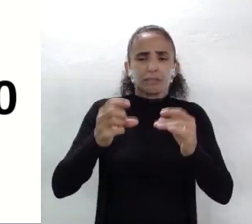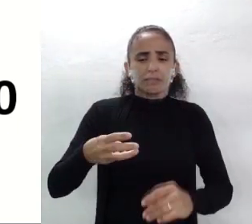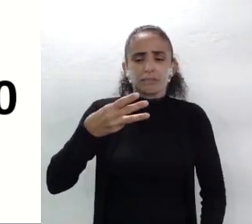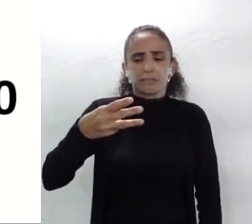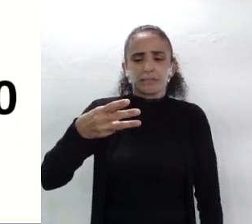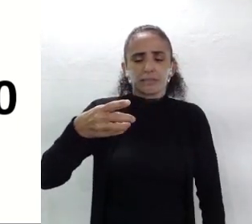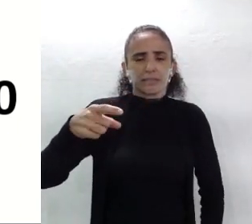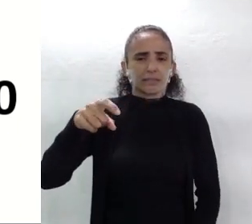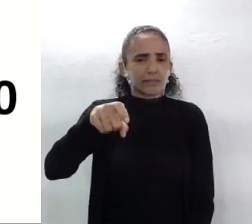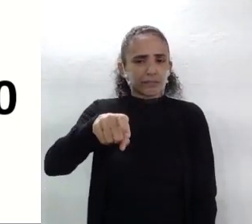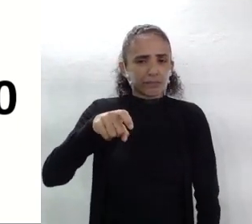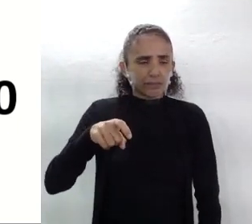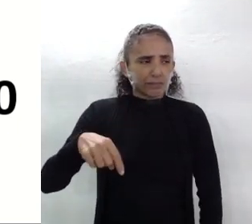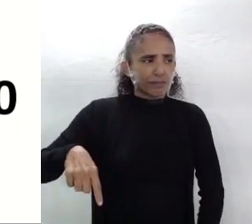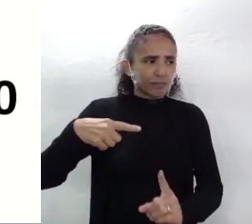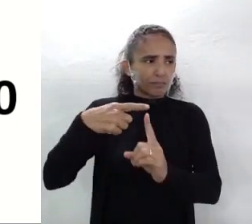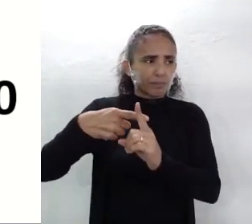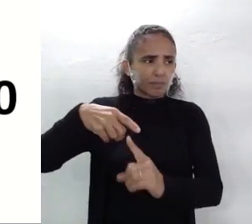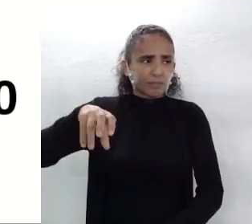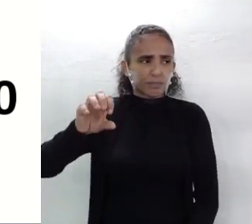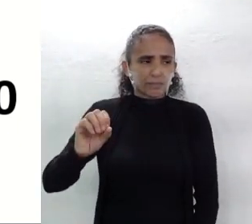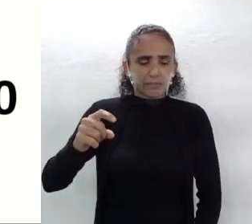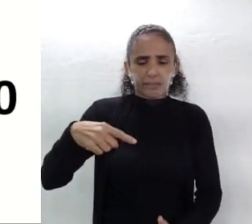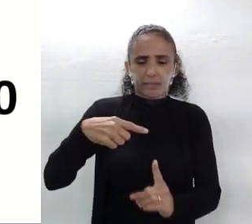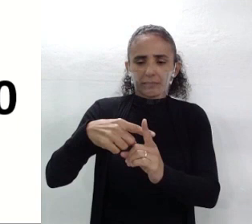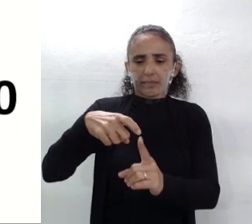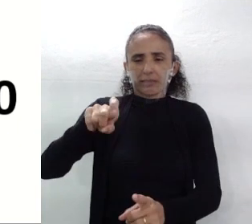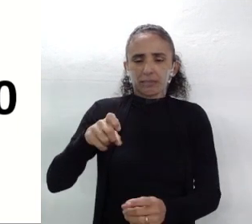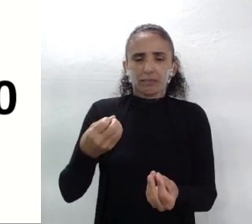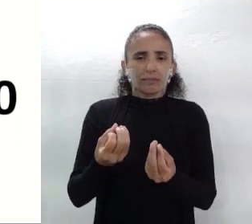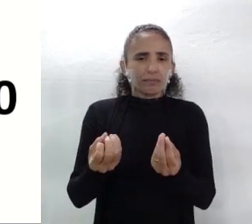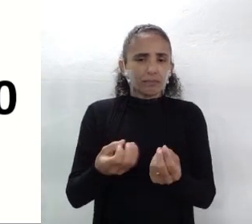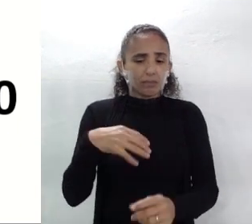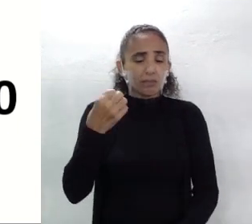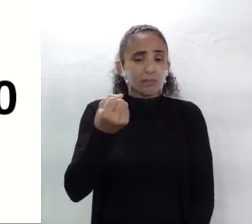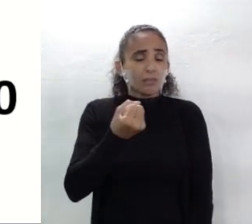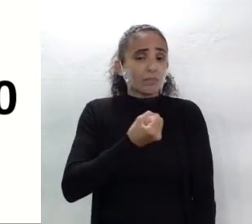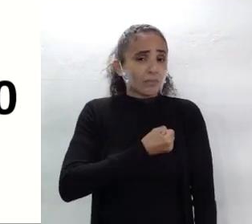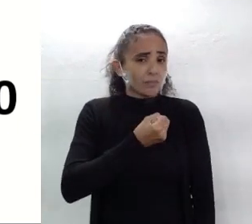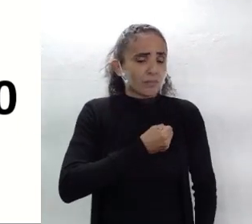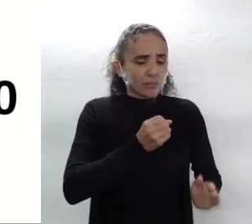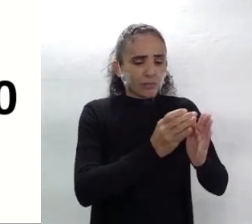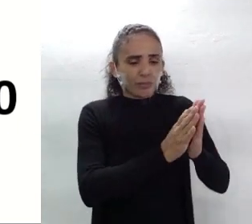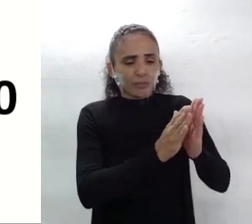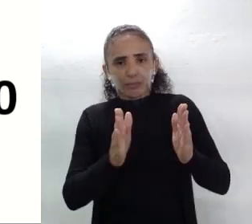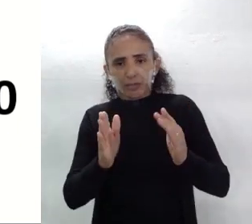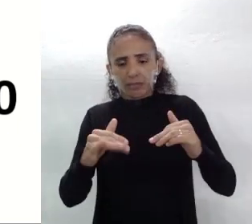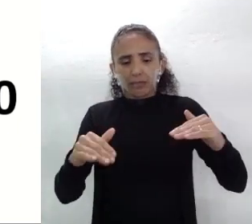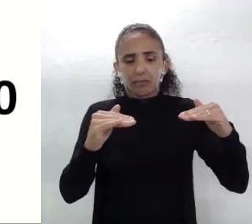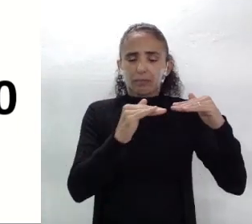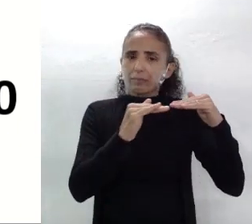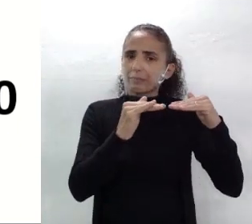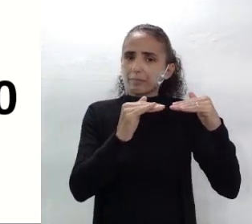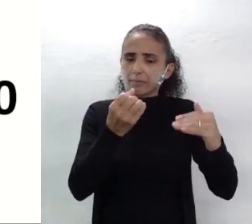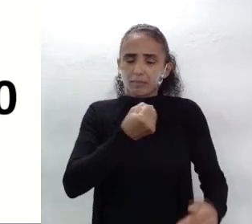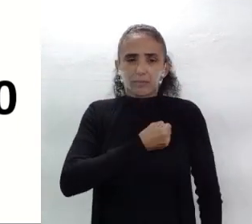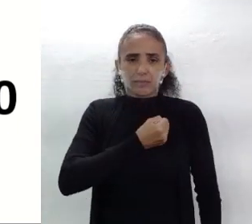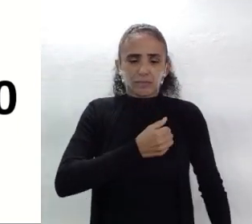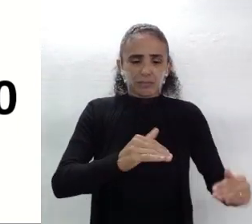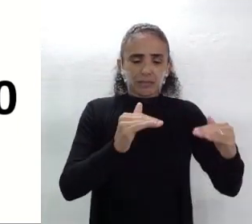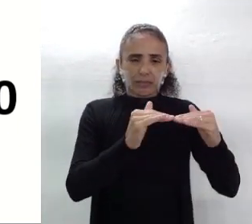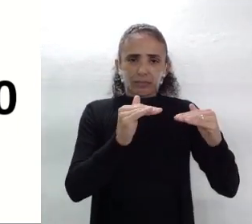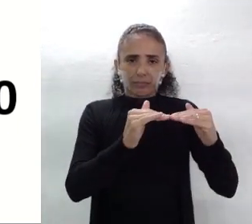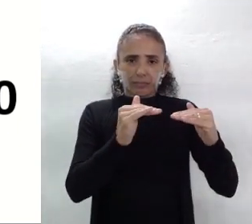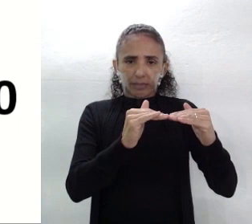3x mais 50 mais x. Eu informo que número conversa com número. Como assim? O número que não tem